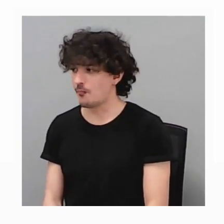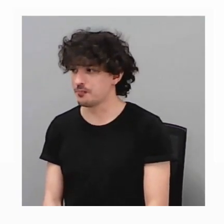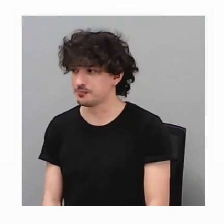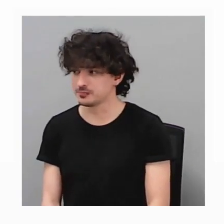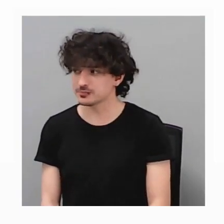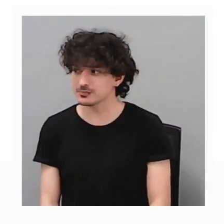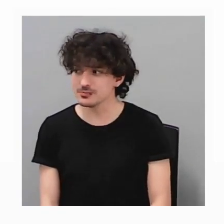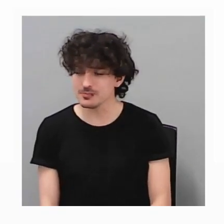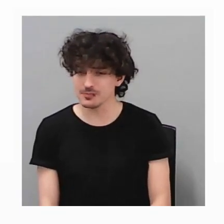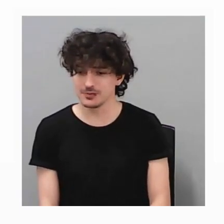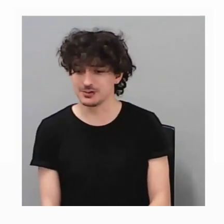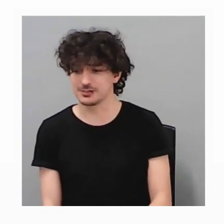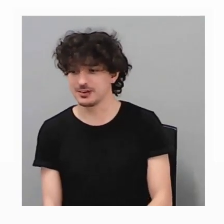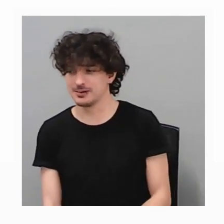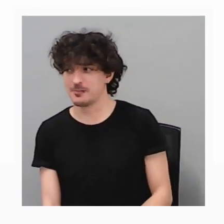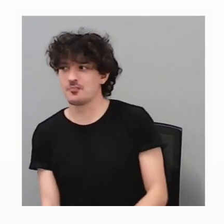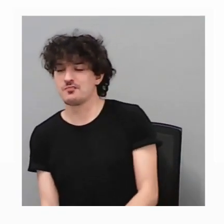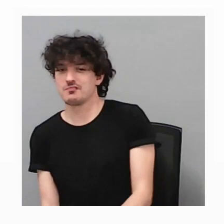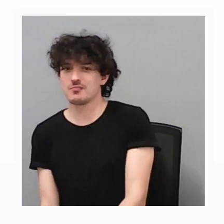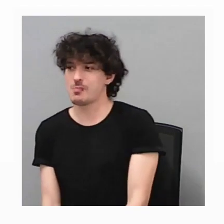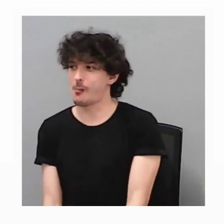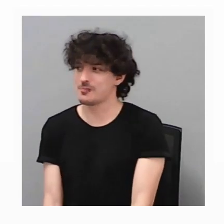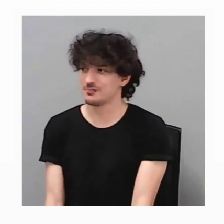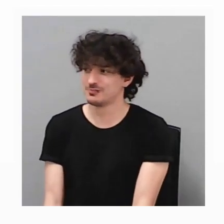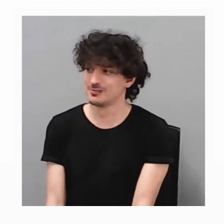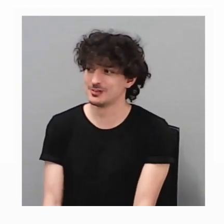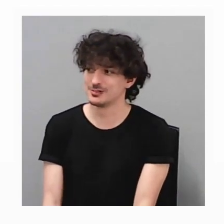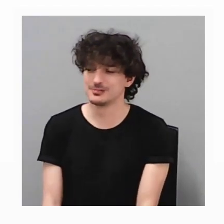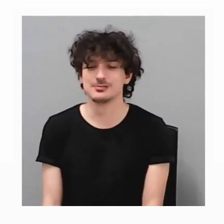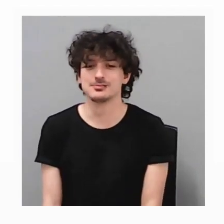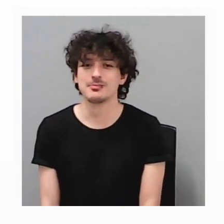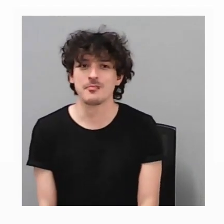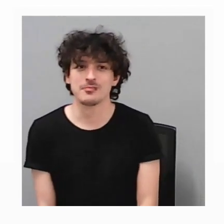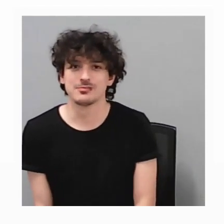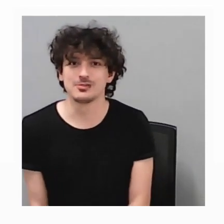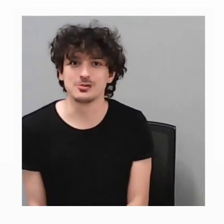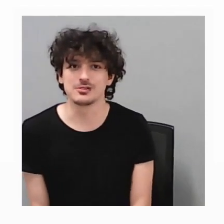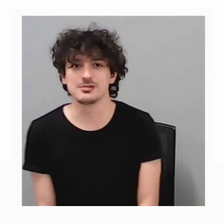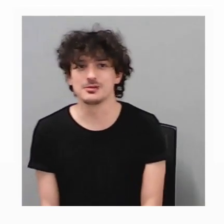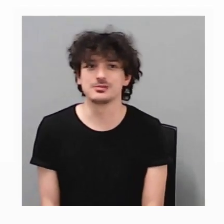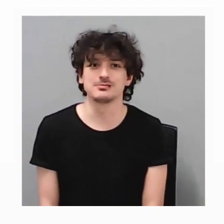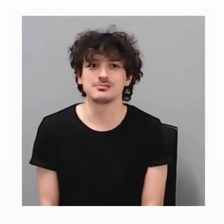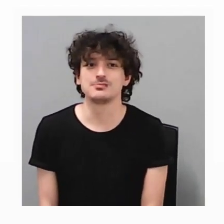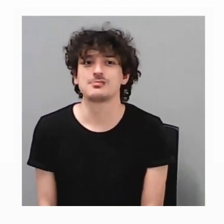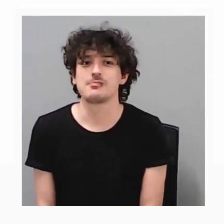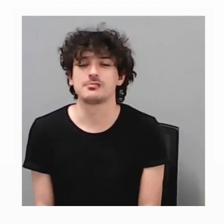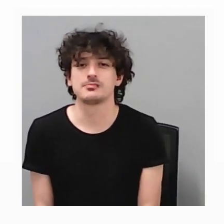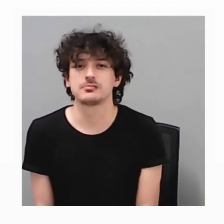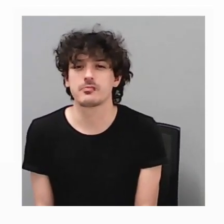elas regressassem no ano letivo seguinte, tinham alguma retração do ponto de vista daquilo que foi o seu processo de